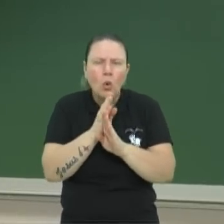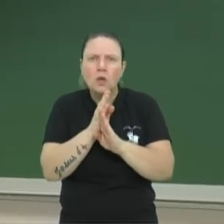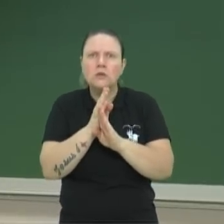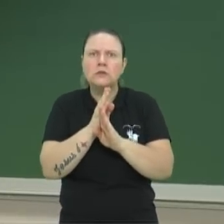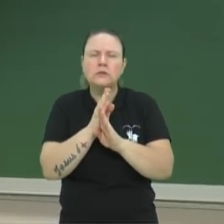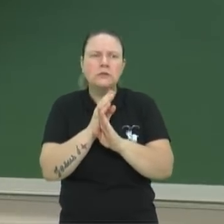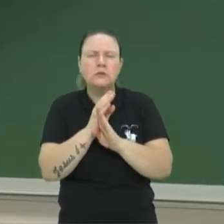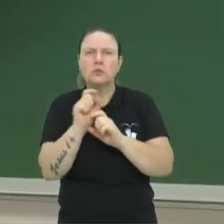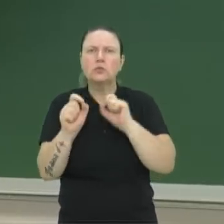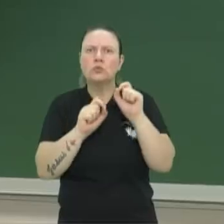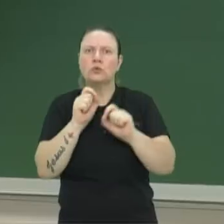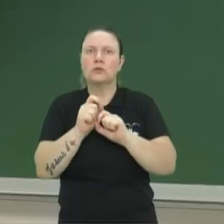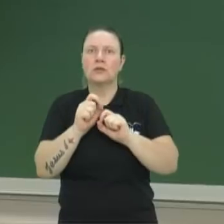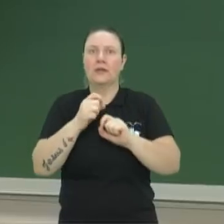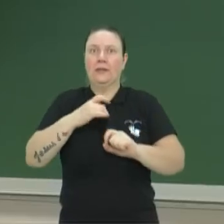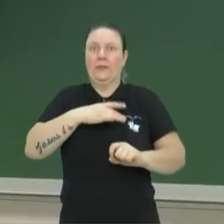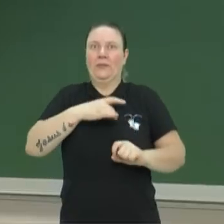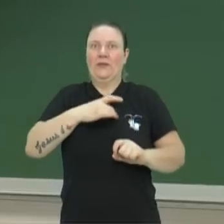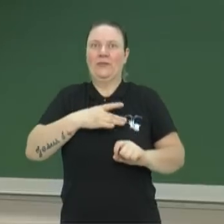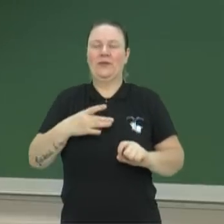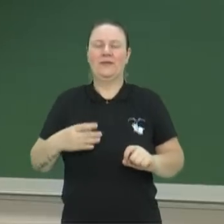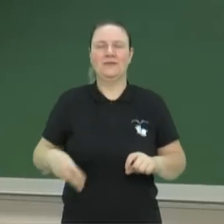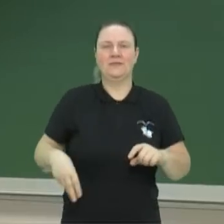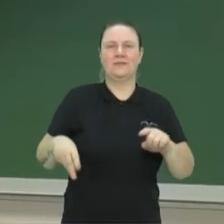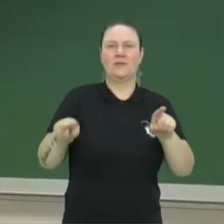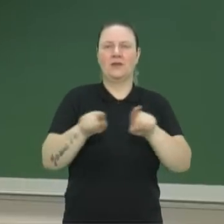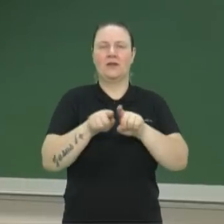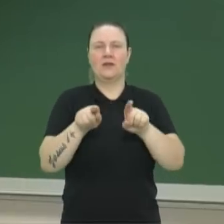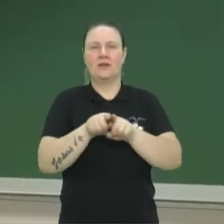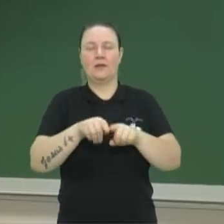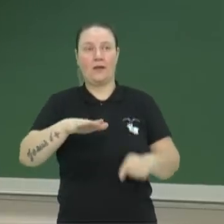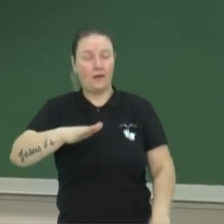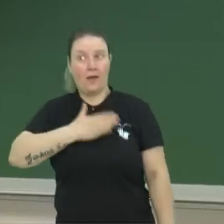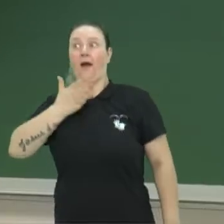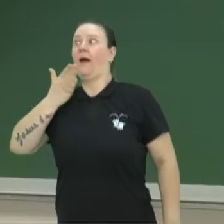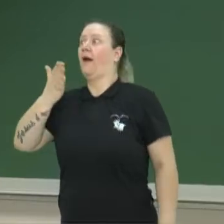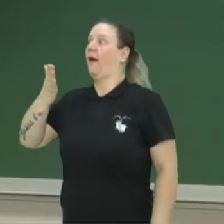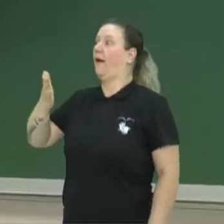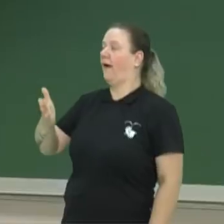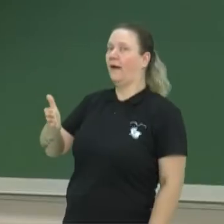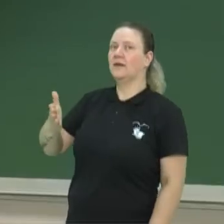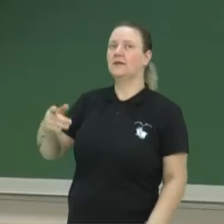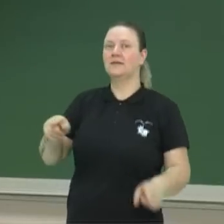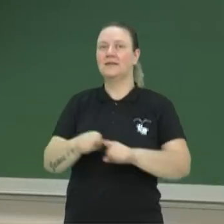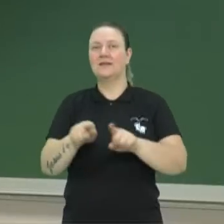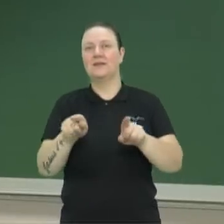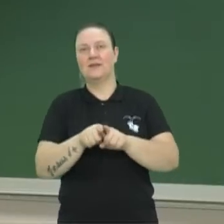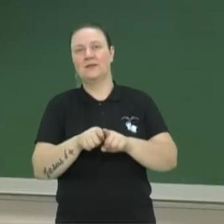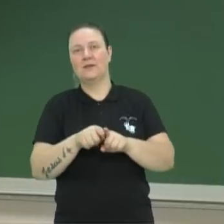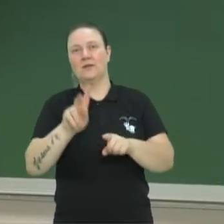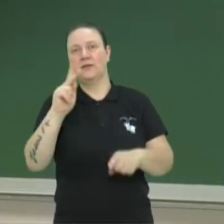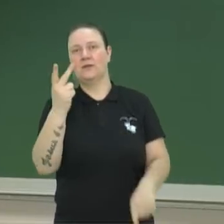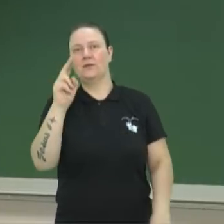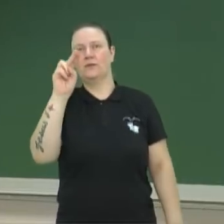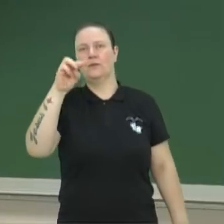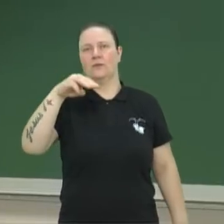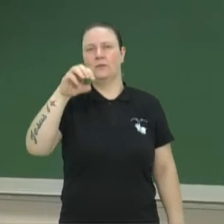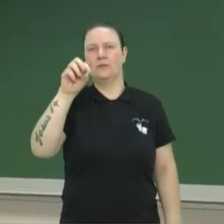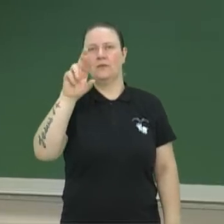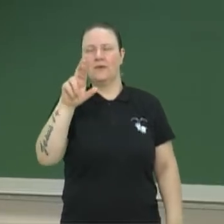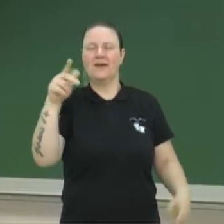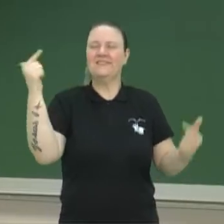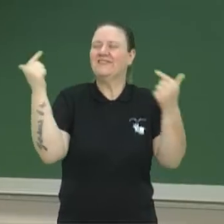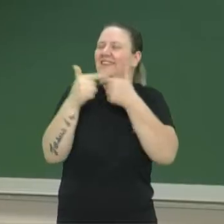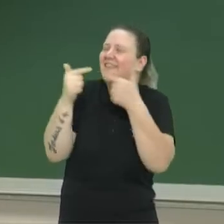das informações. Os efeitos de surpresa. O humor, né, que é bem importante no gênero